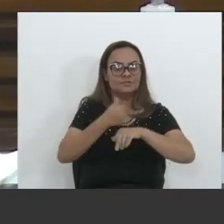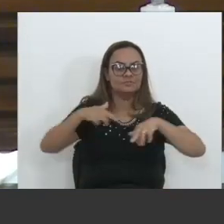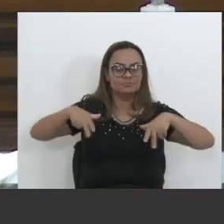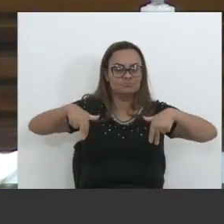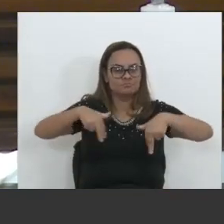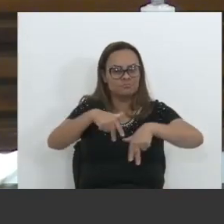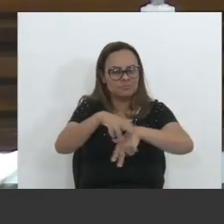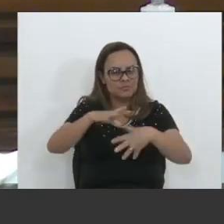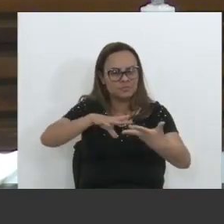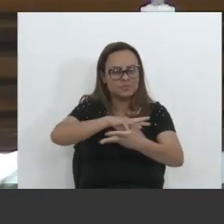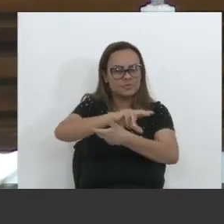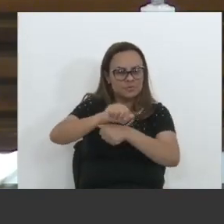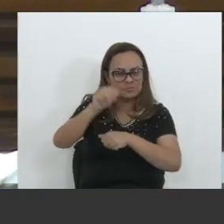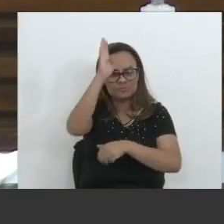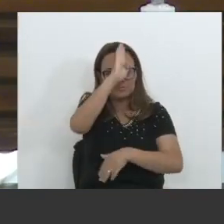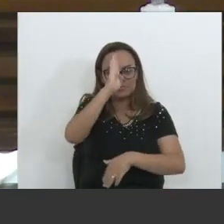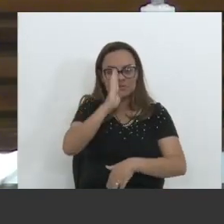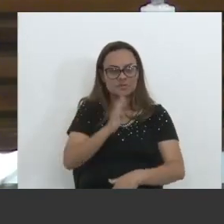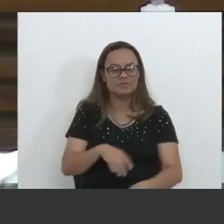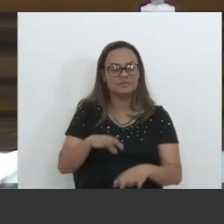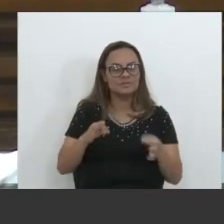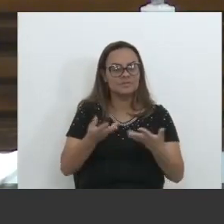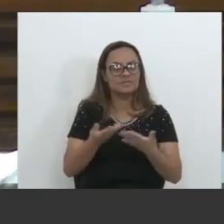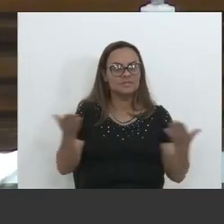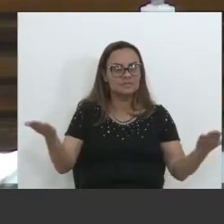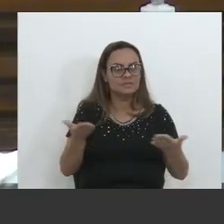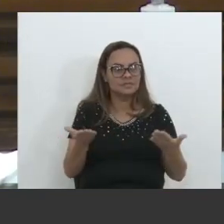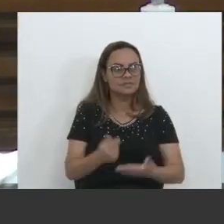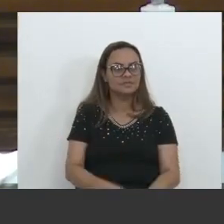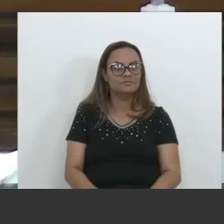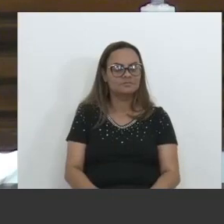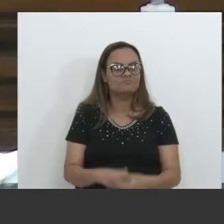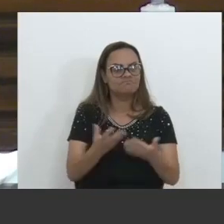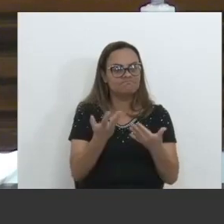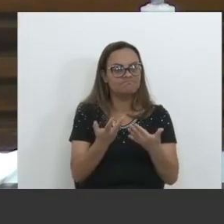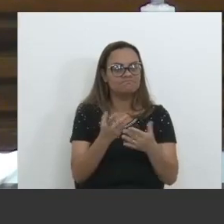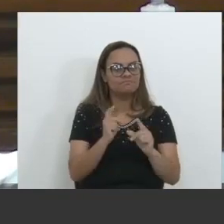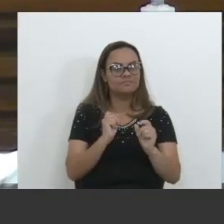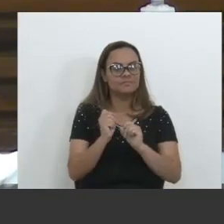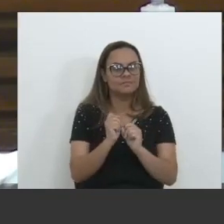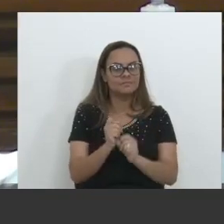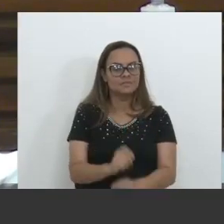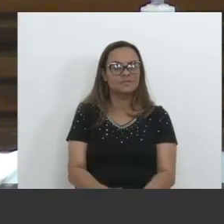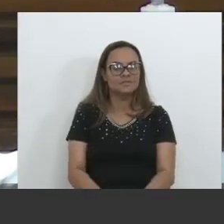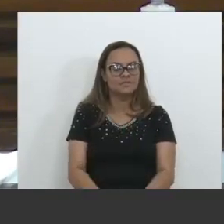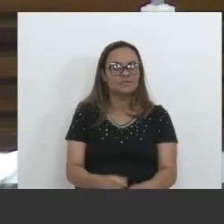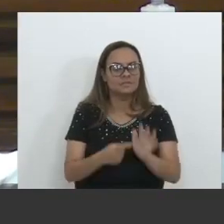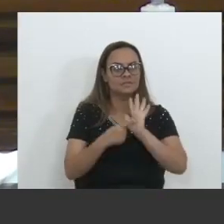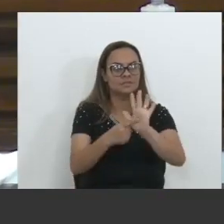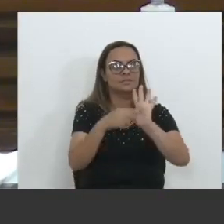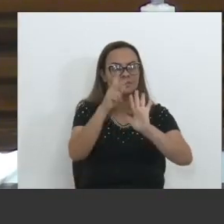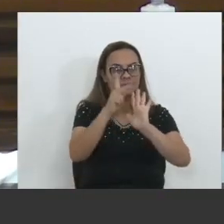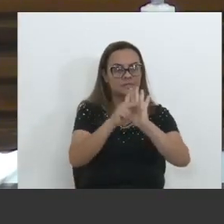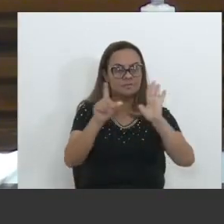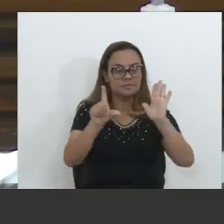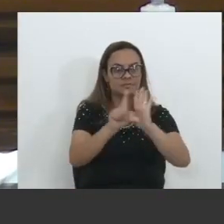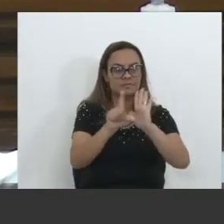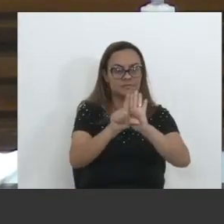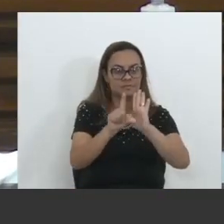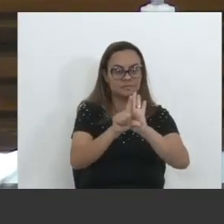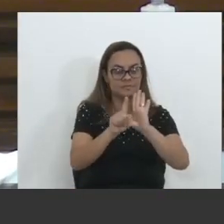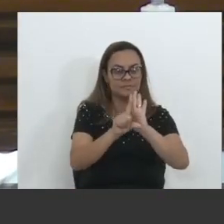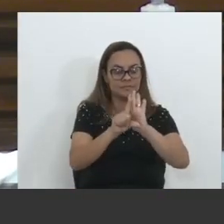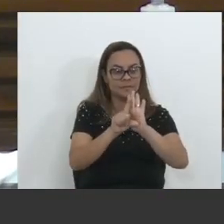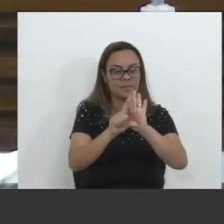aquele musical maravilhoso agora vem o filme então eu quero e quando eu eu apresentei o projeto de lei para dar o Título de